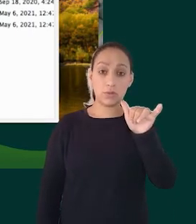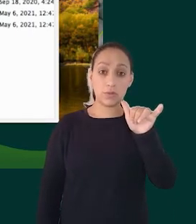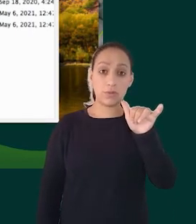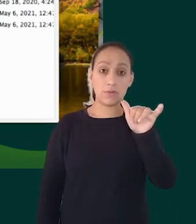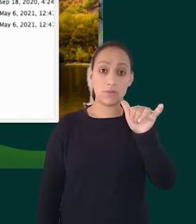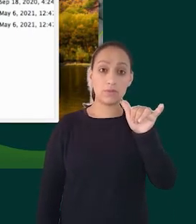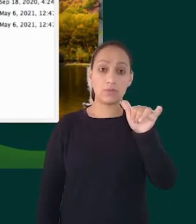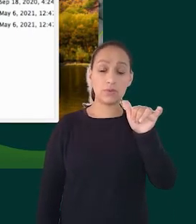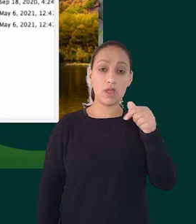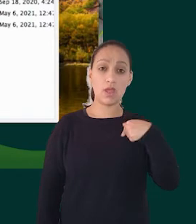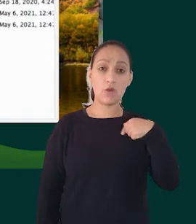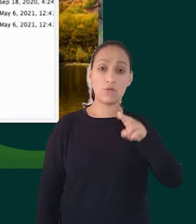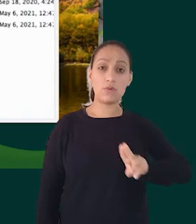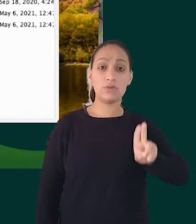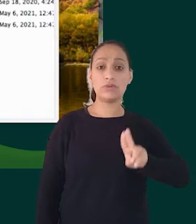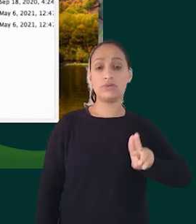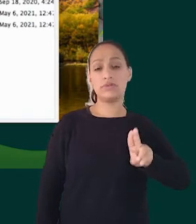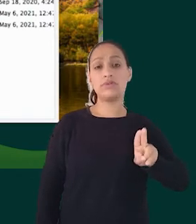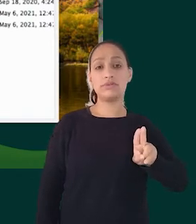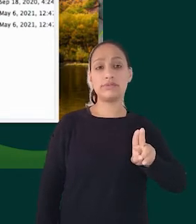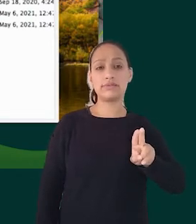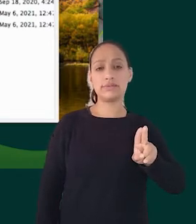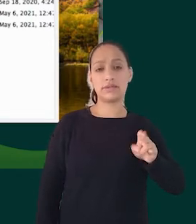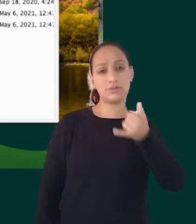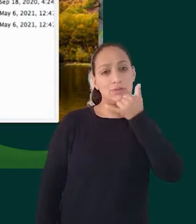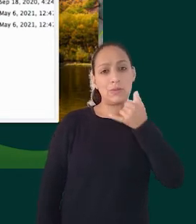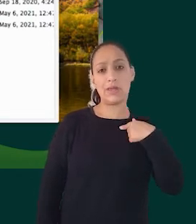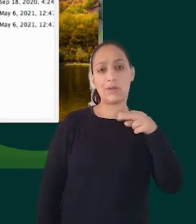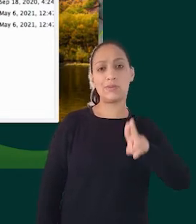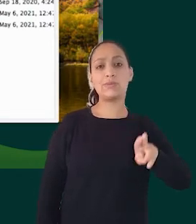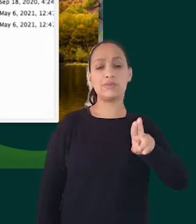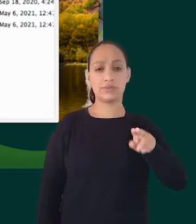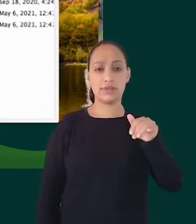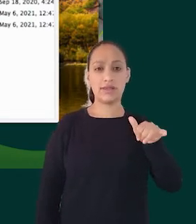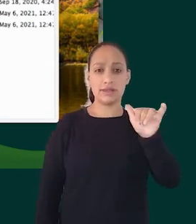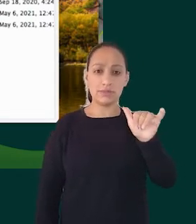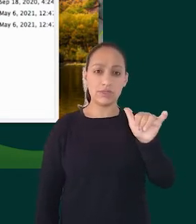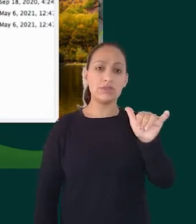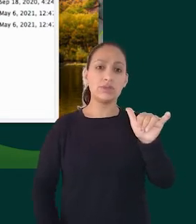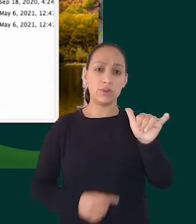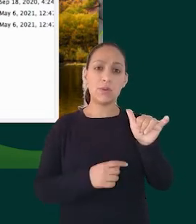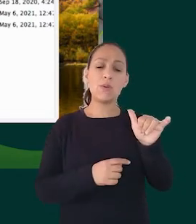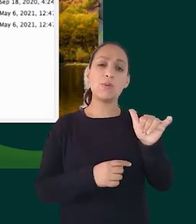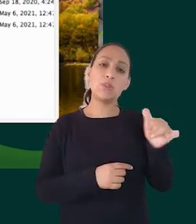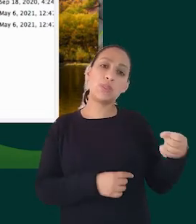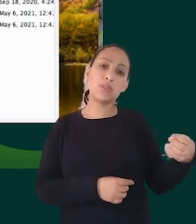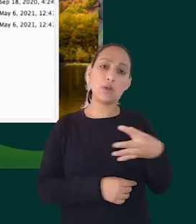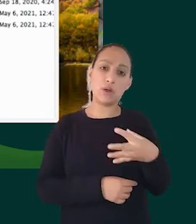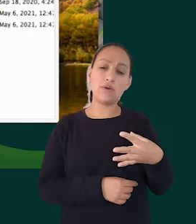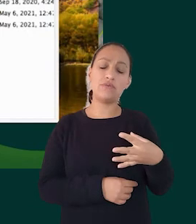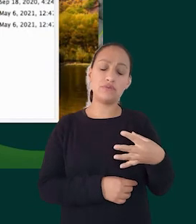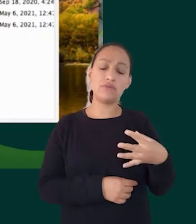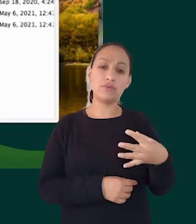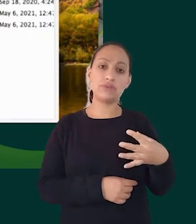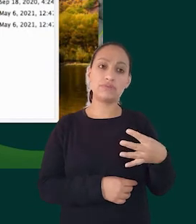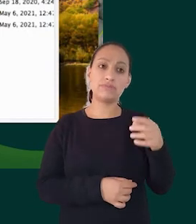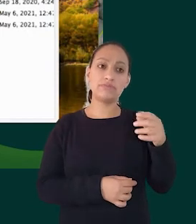Y, eu vou usar aqui, eu usei, perdão, Y como sendo os novos casos por